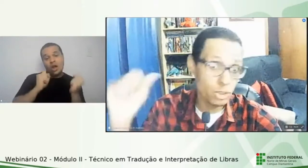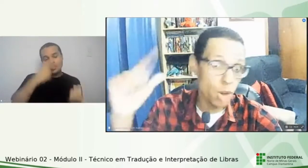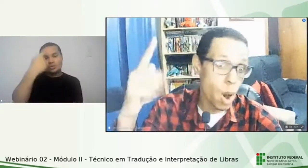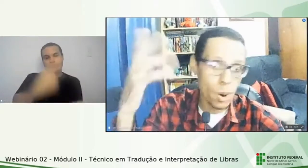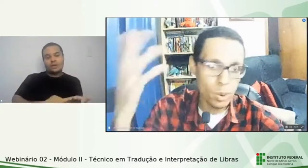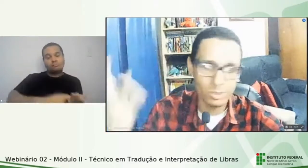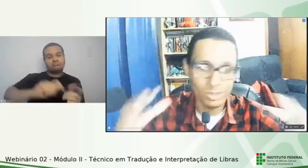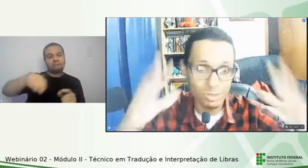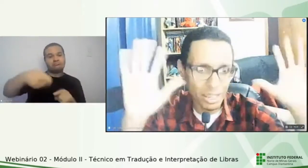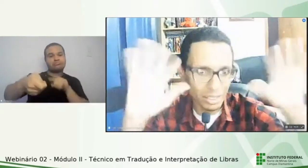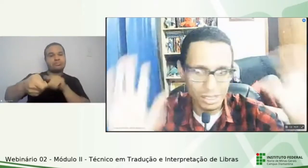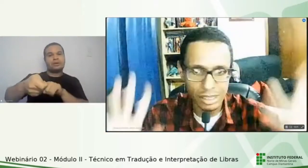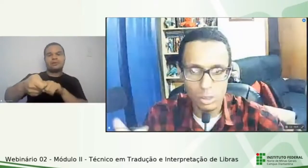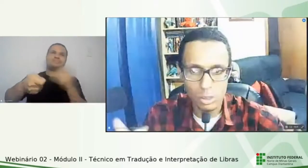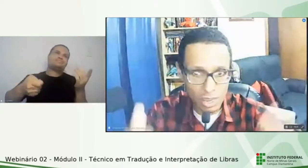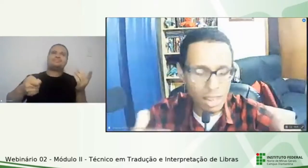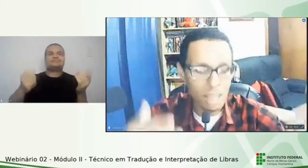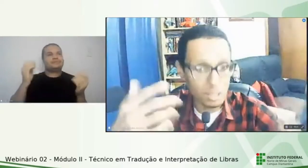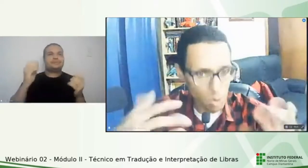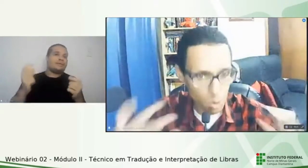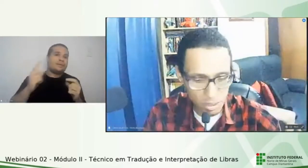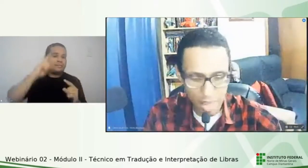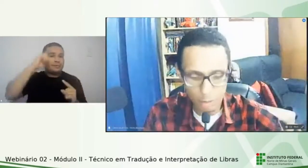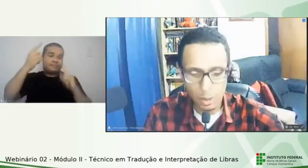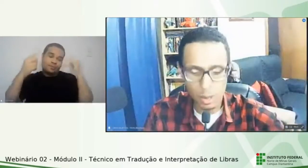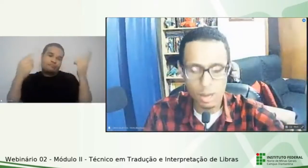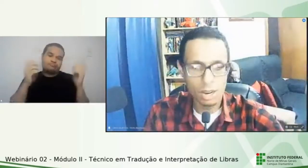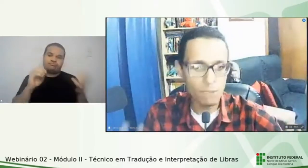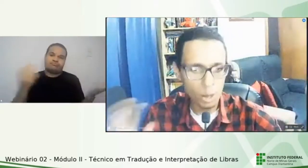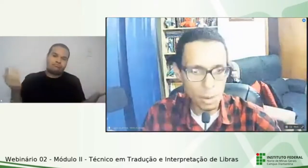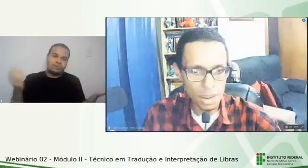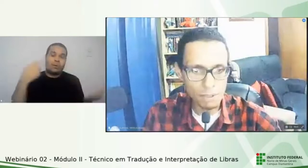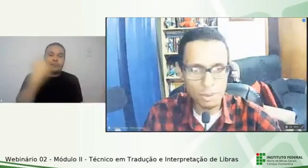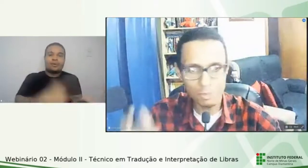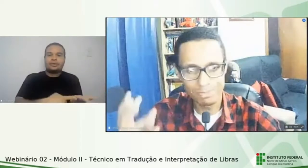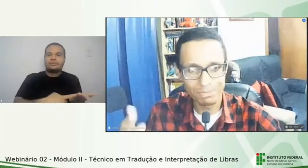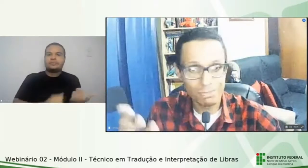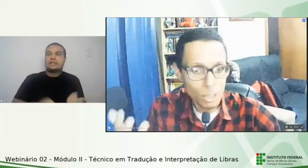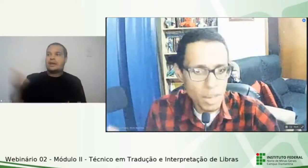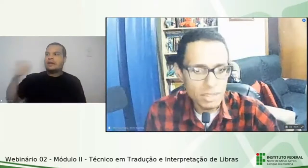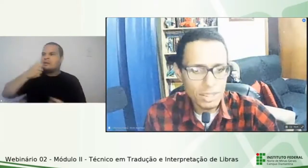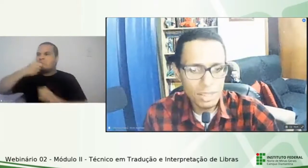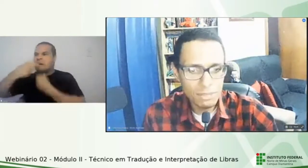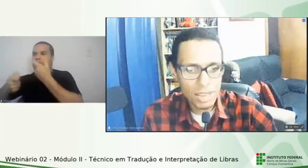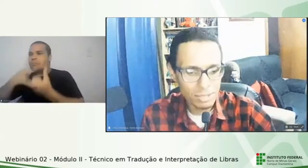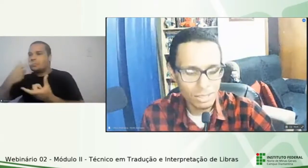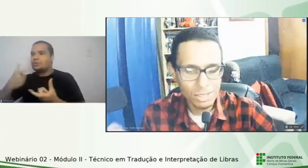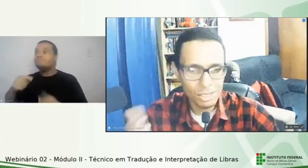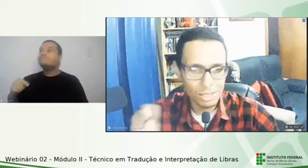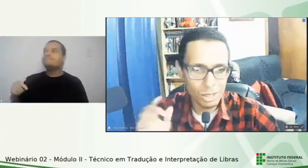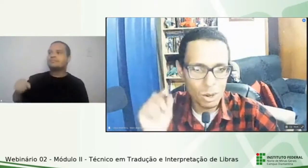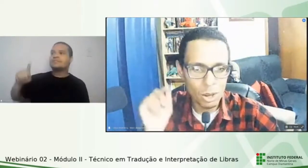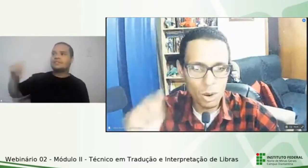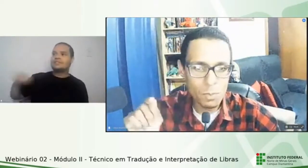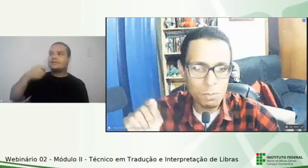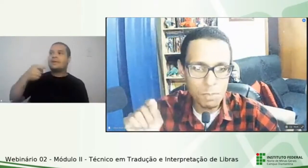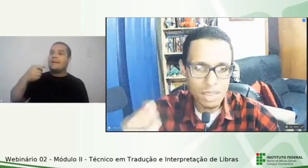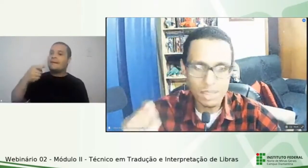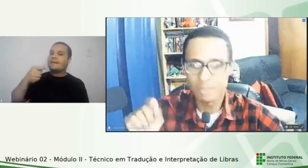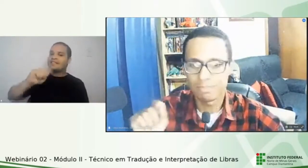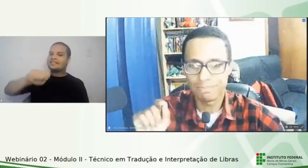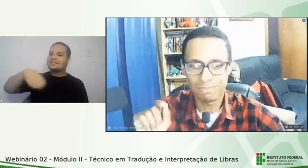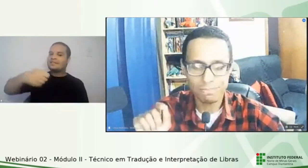né? Ah, sol, inventa, né? Com ele lá, isso é um combinado. Falou palavrão, não é assim na TV? Coloca um